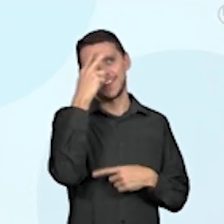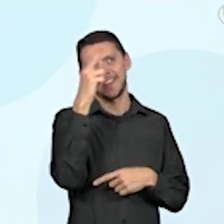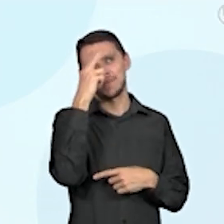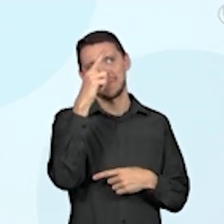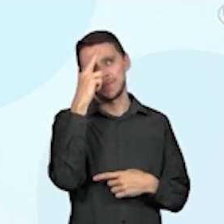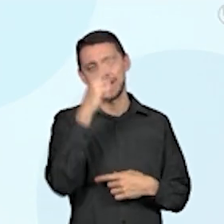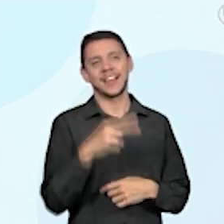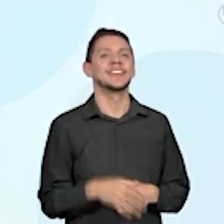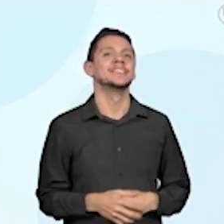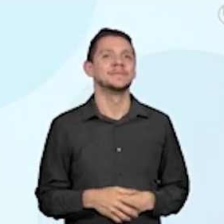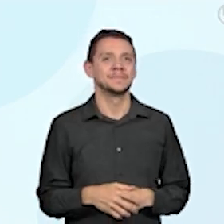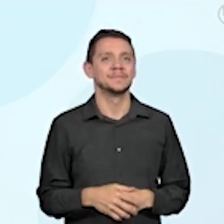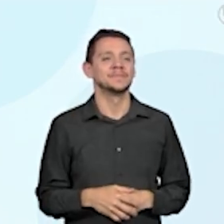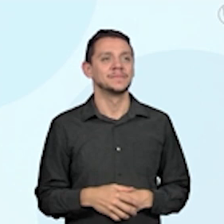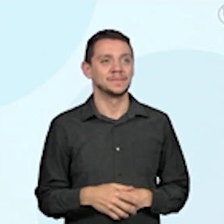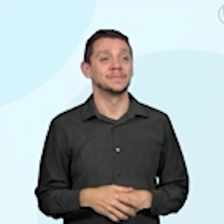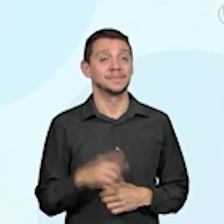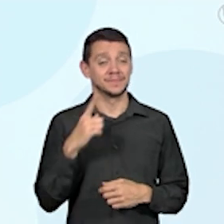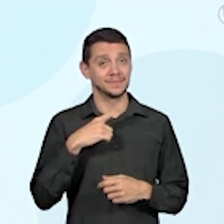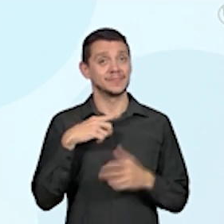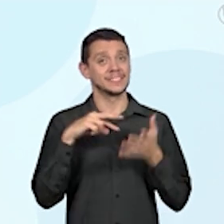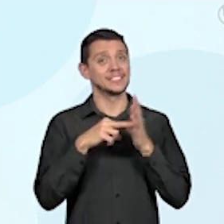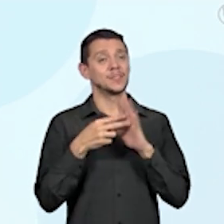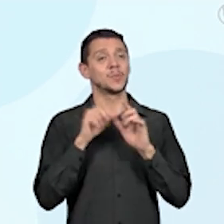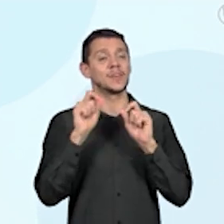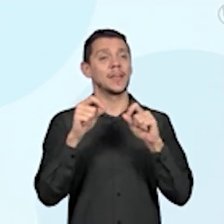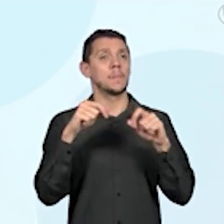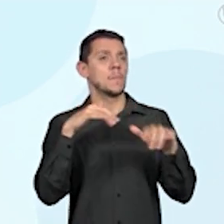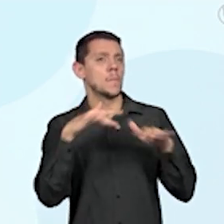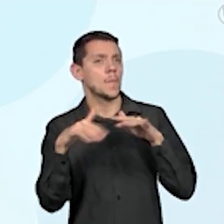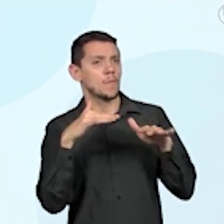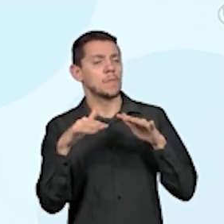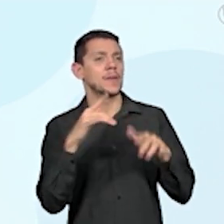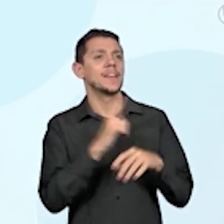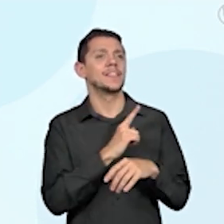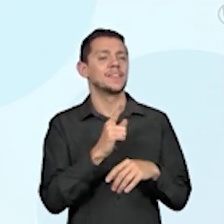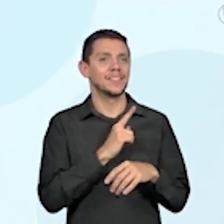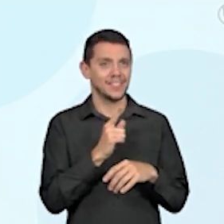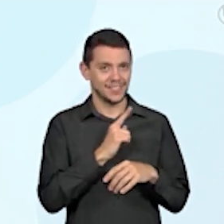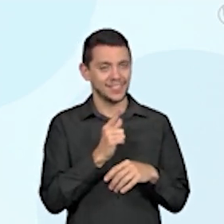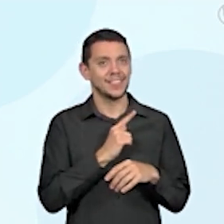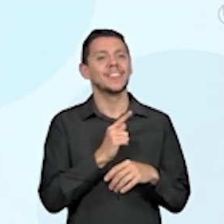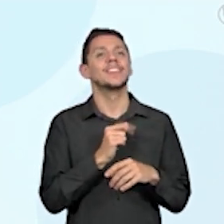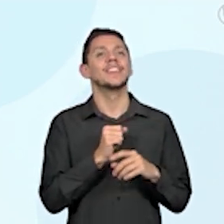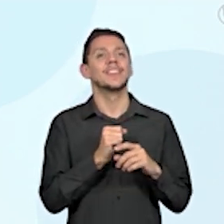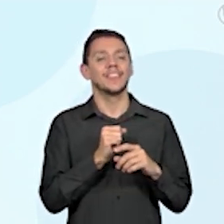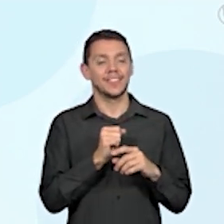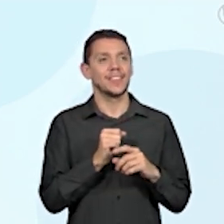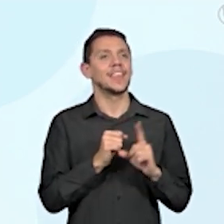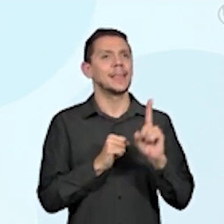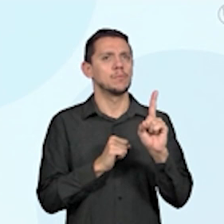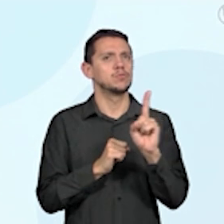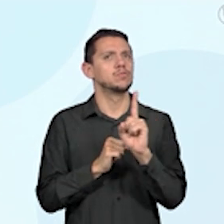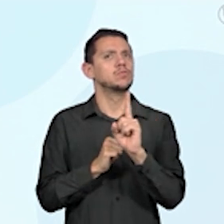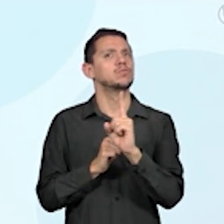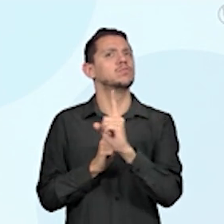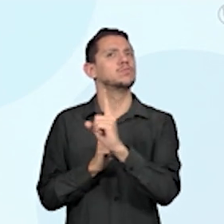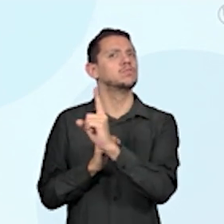os risquinhos, porque ele está se movimentando. Olha só. Se movimentando na direção do amigo,